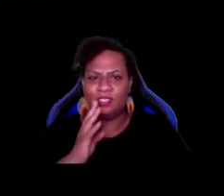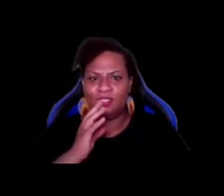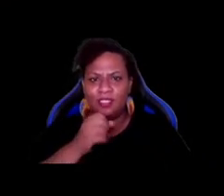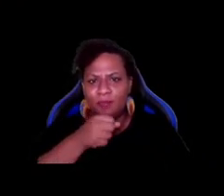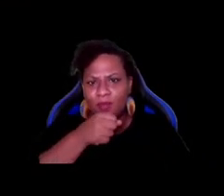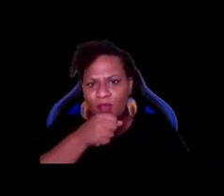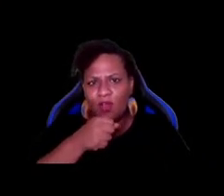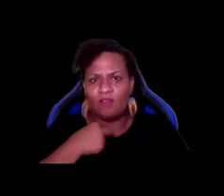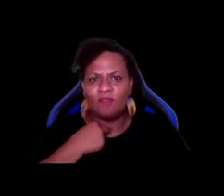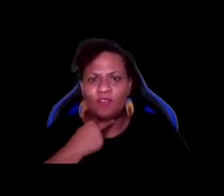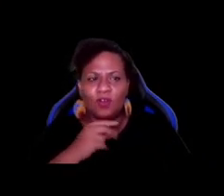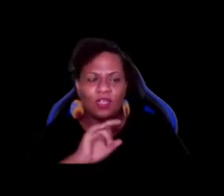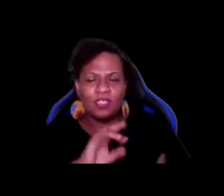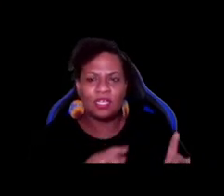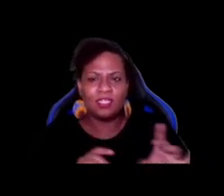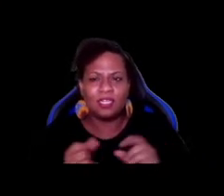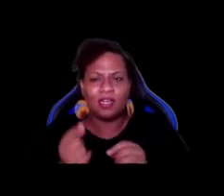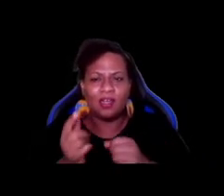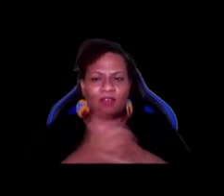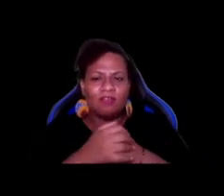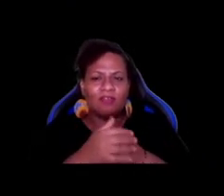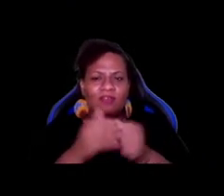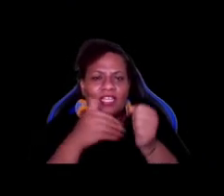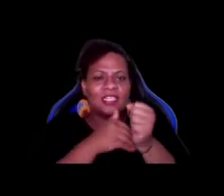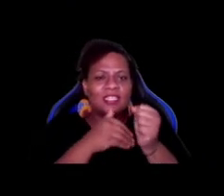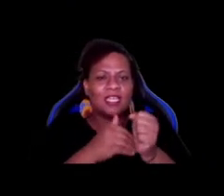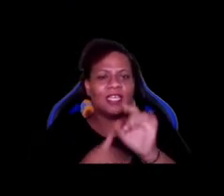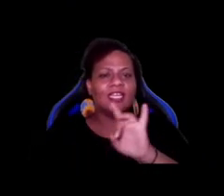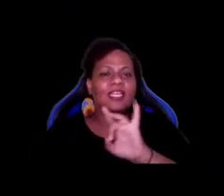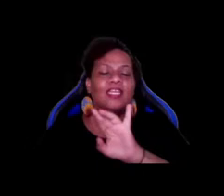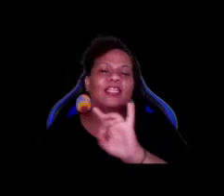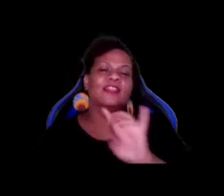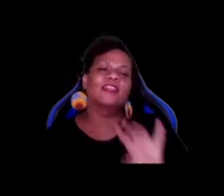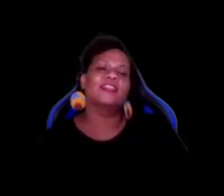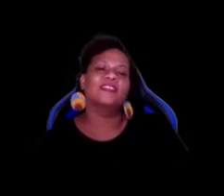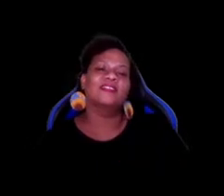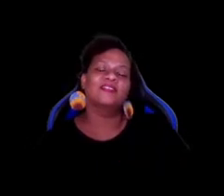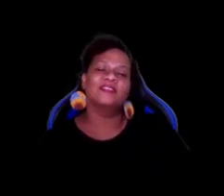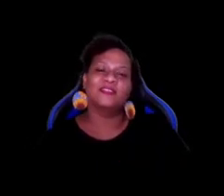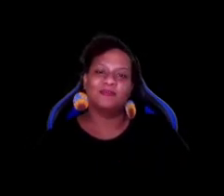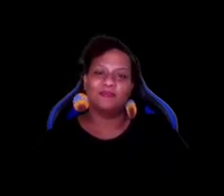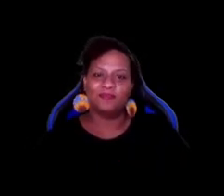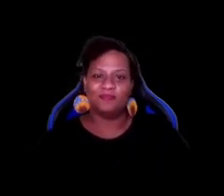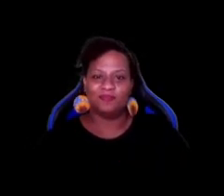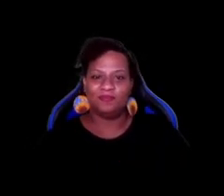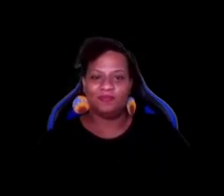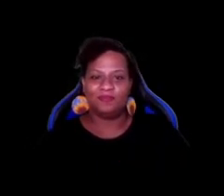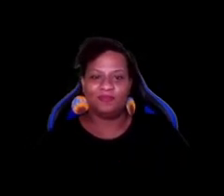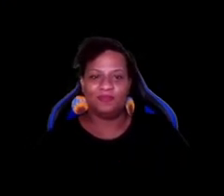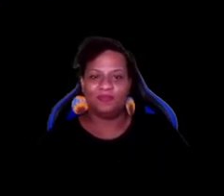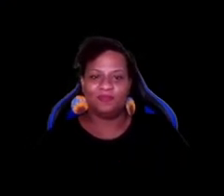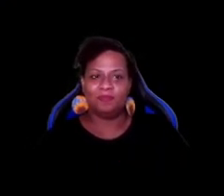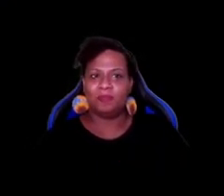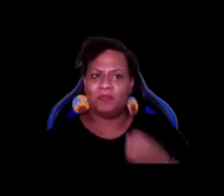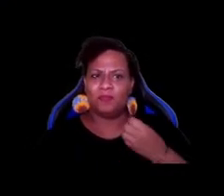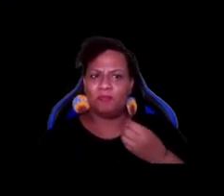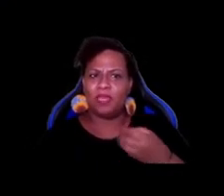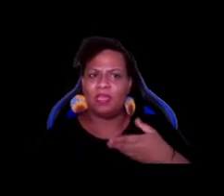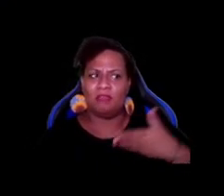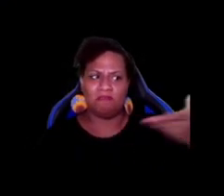e os segredos, né, dos estúdios, mas fui muito bem